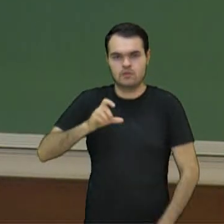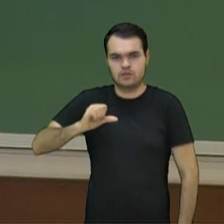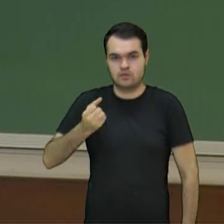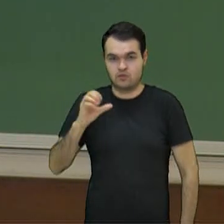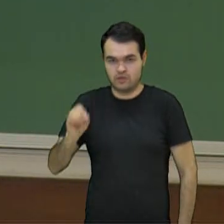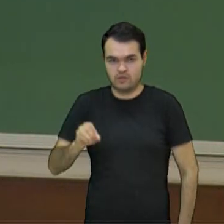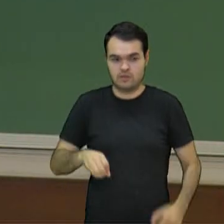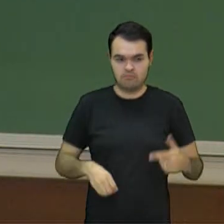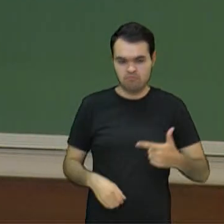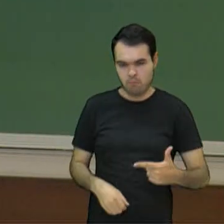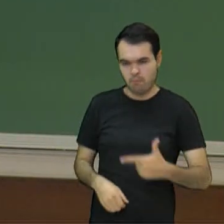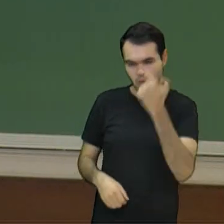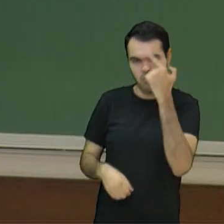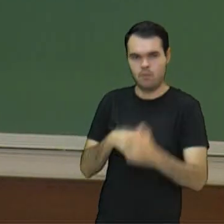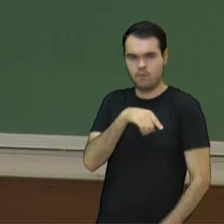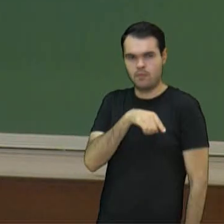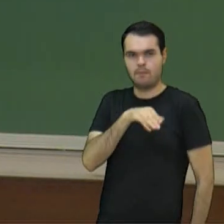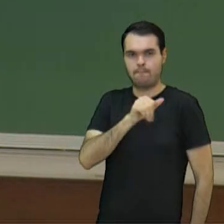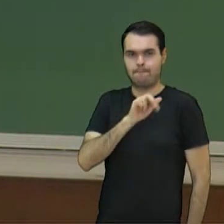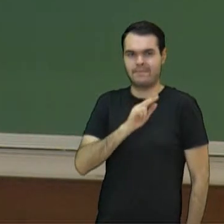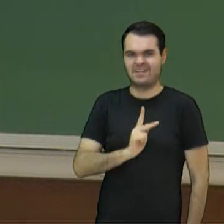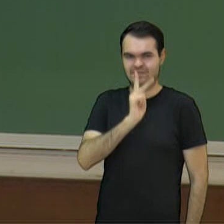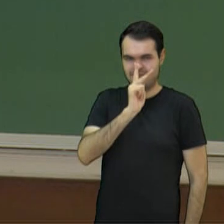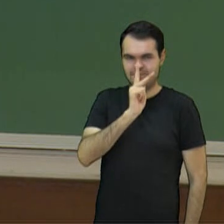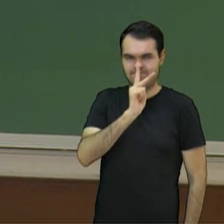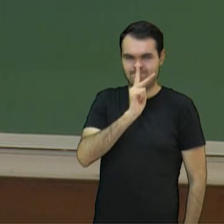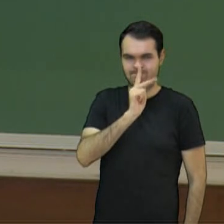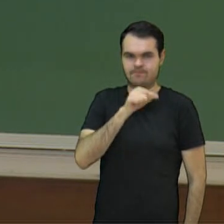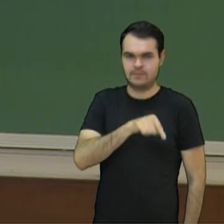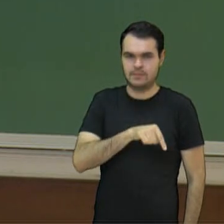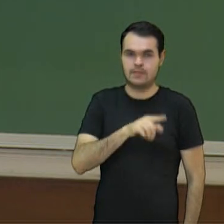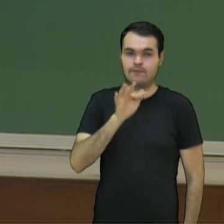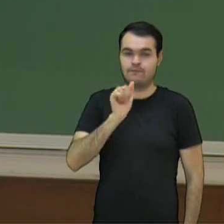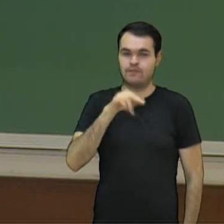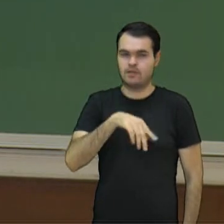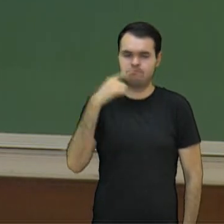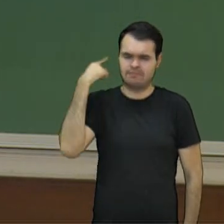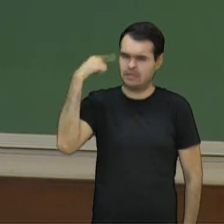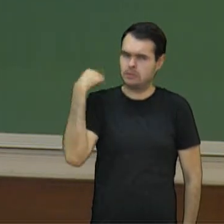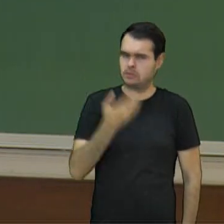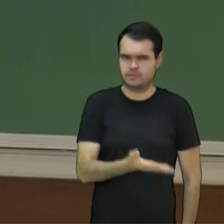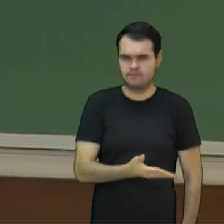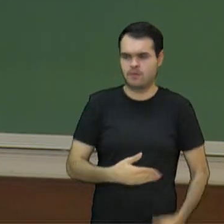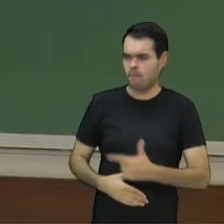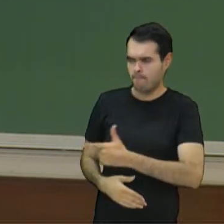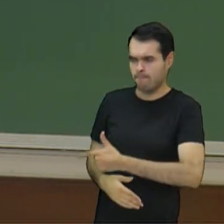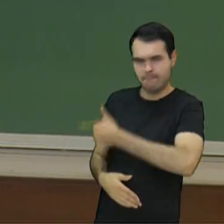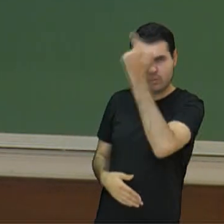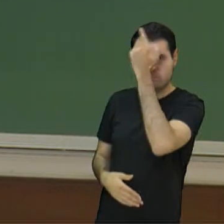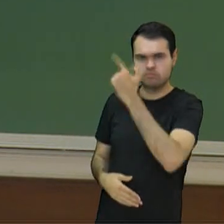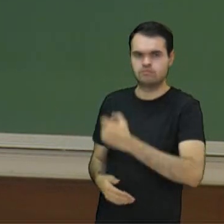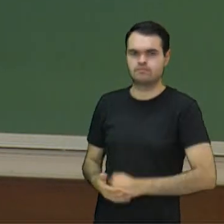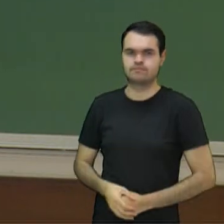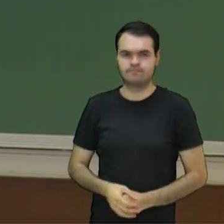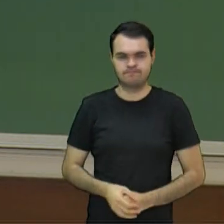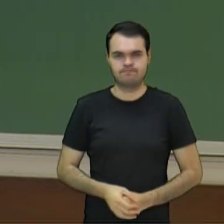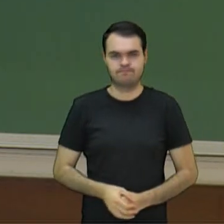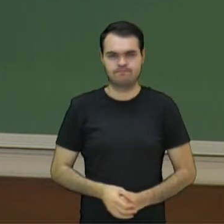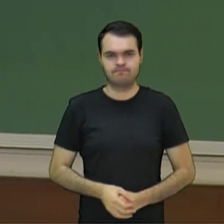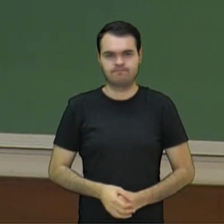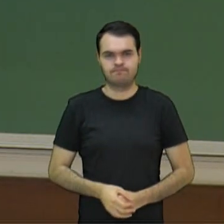ele foi assassinado por um fã bem maluco chamado Mark David Chapman,